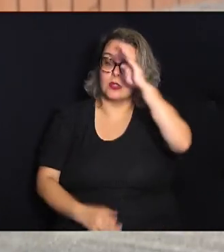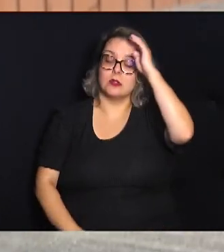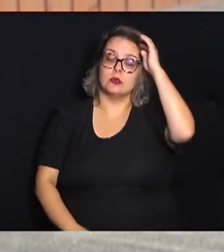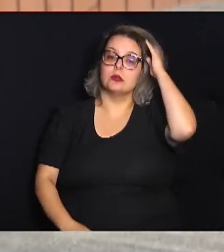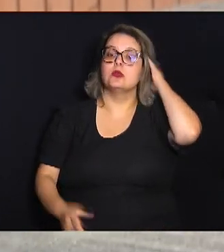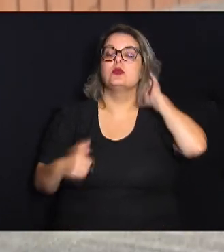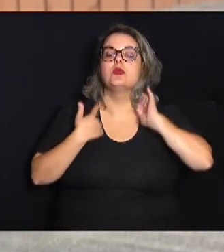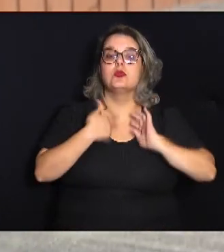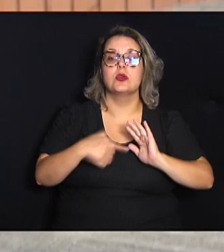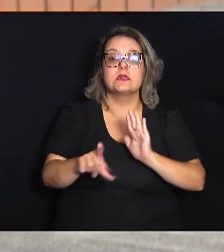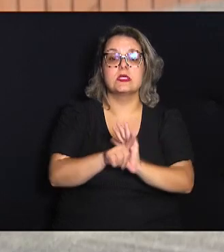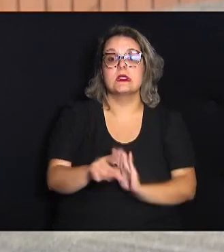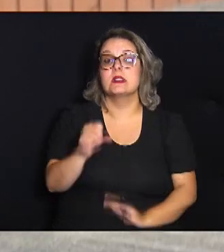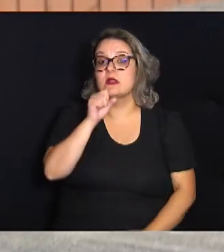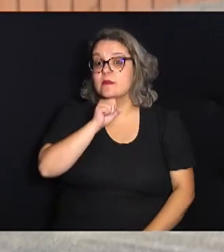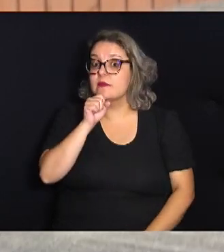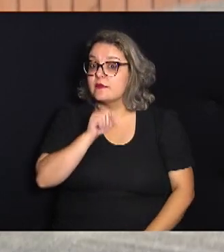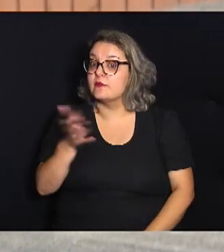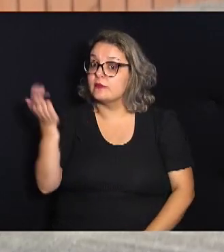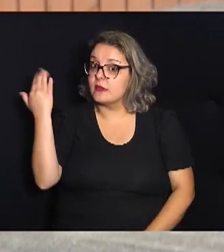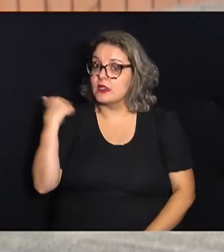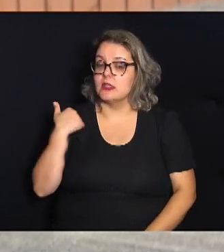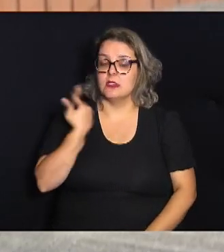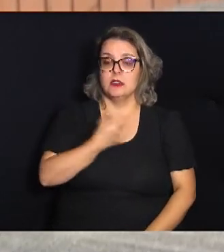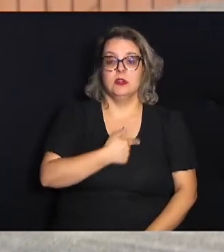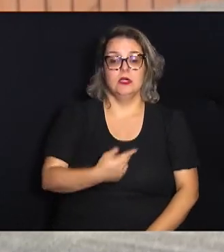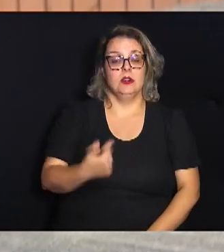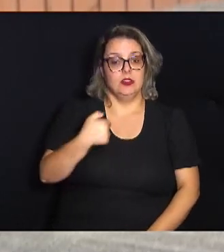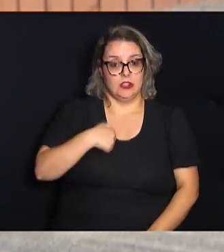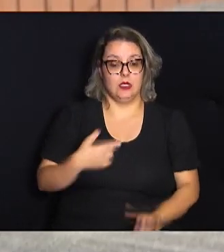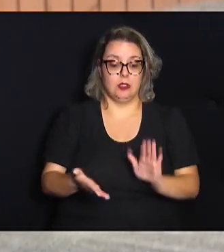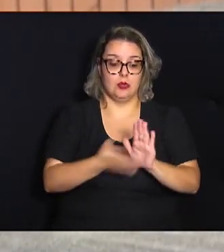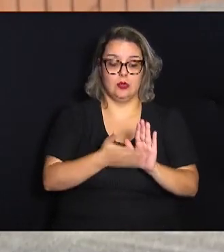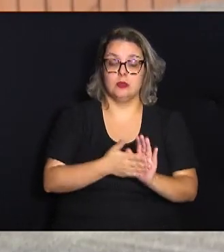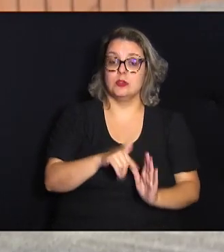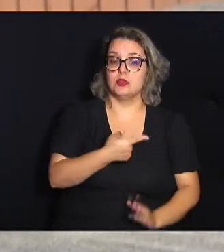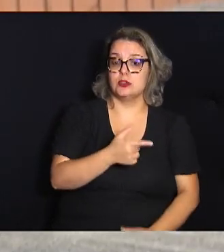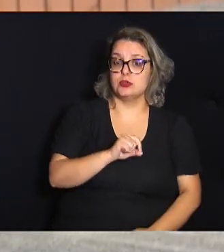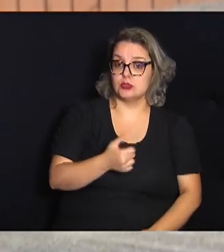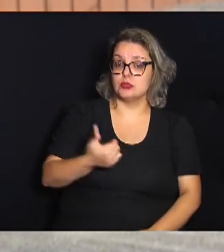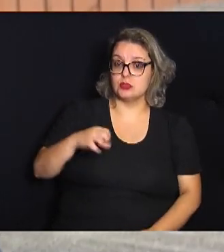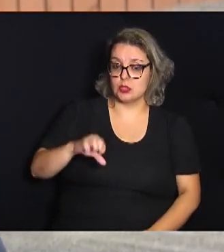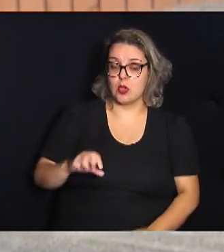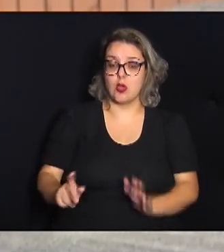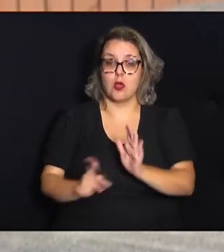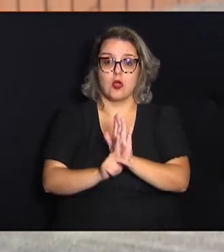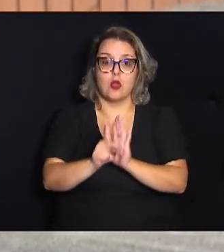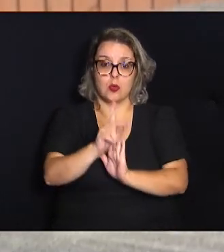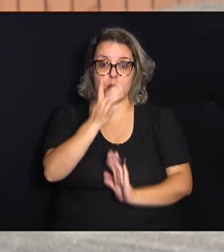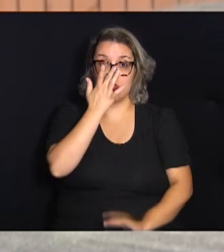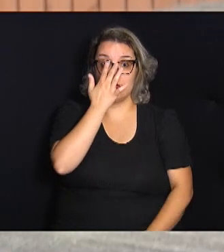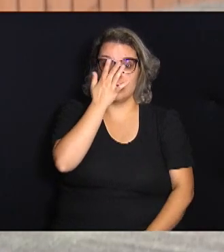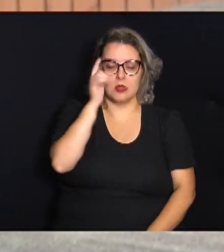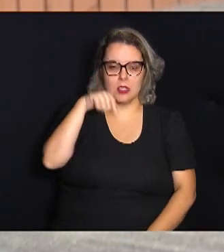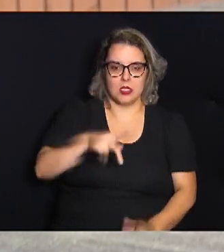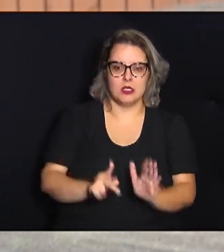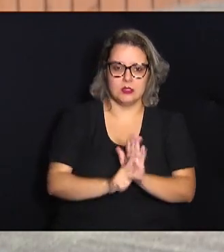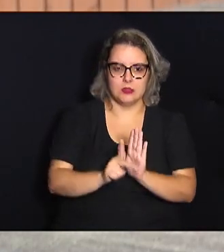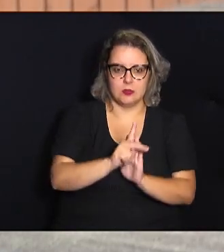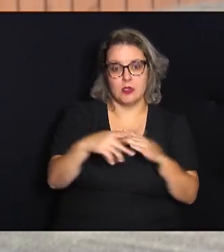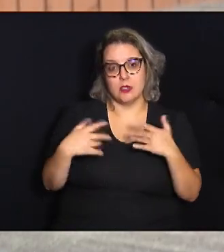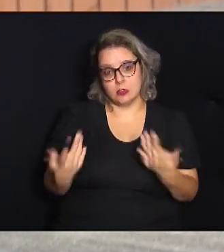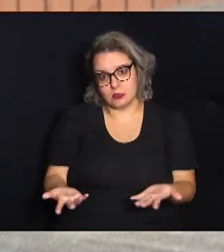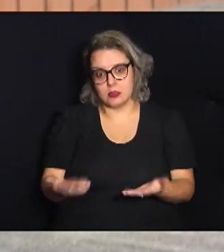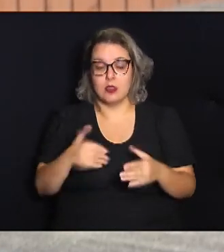defasados. Eu propus em 2019 um projeto, esse projeto ele acabou